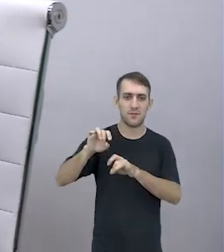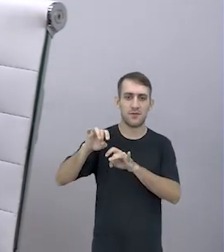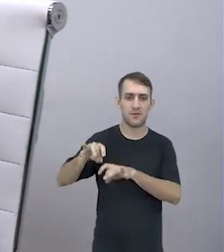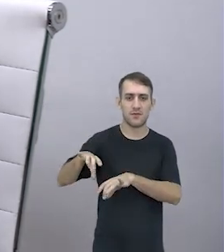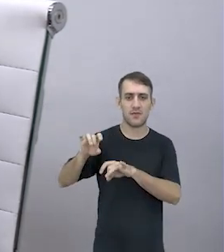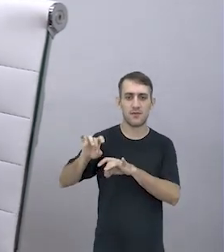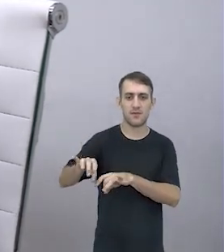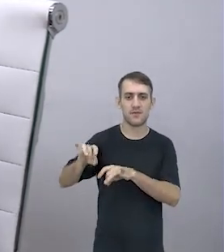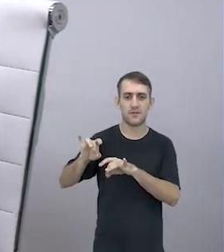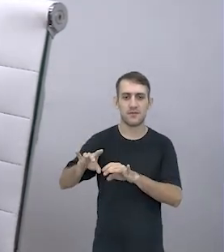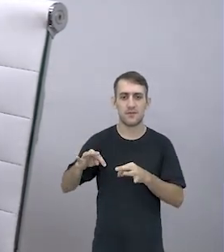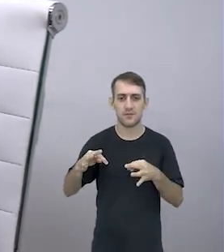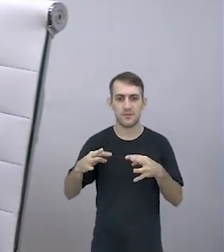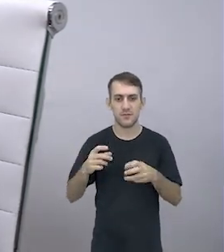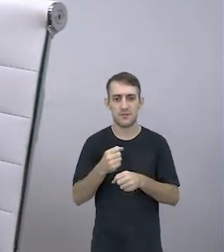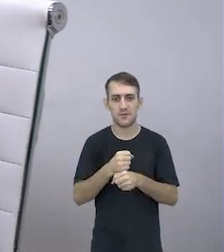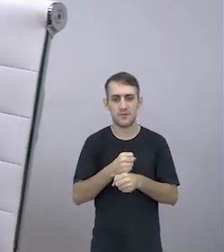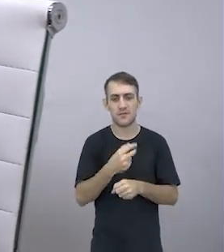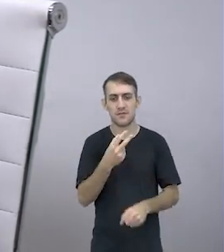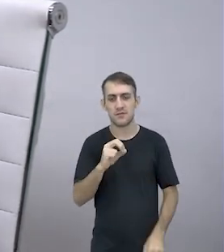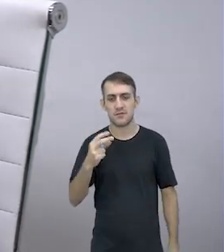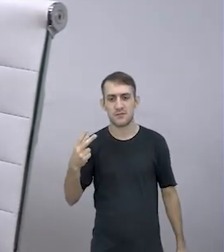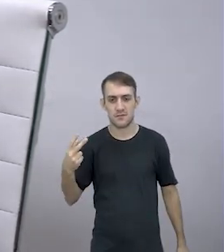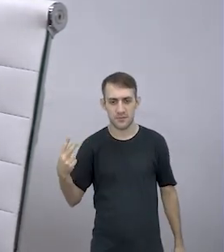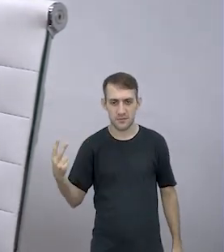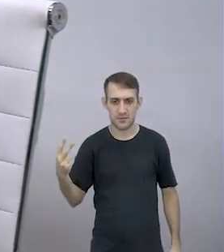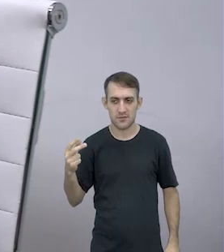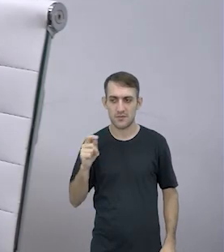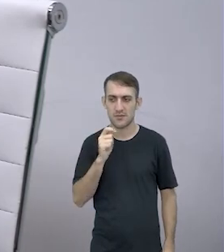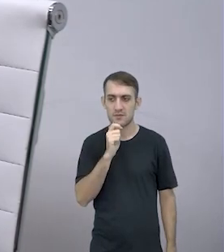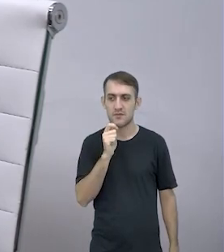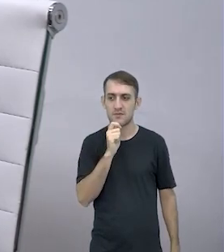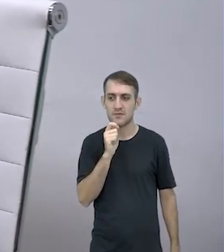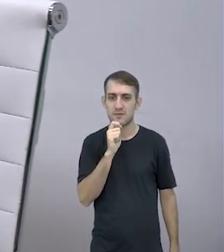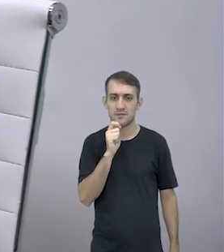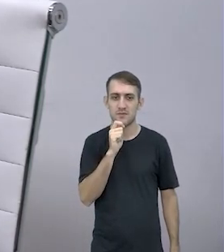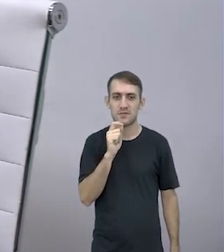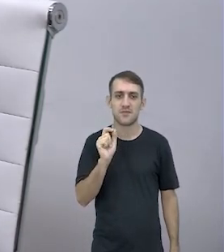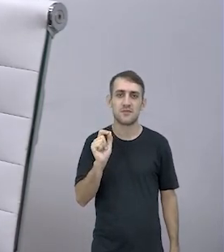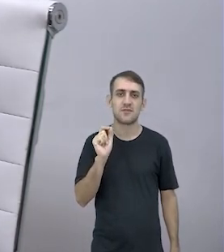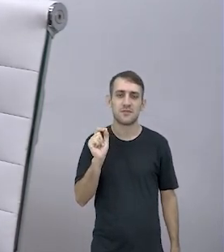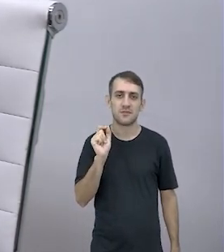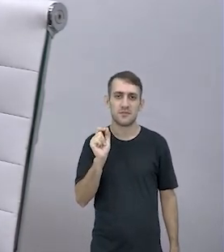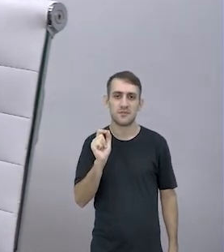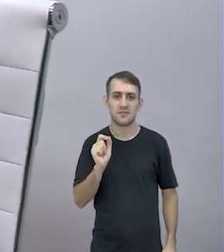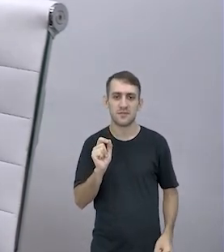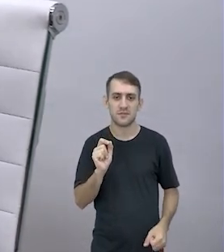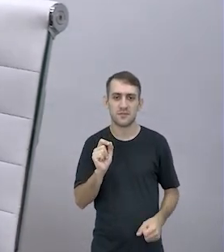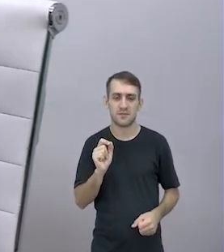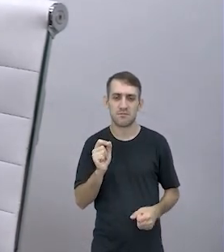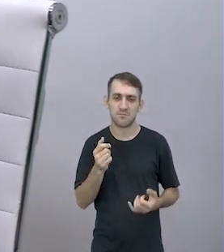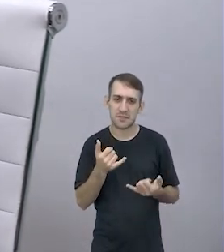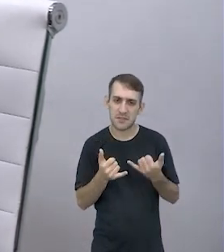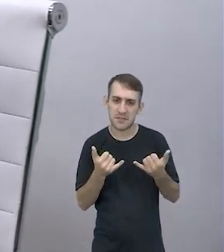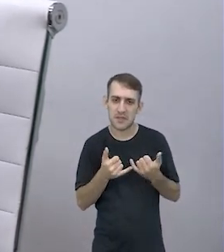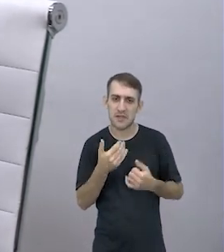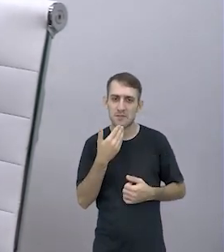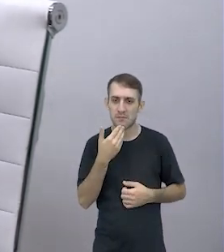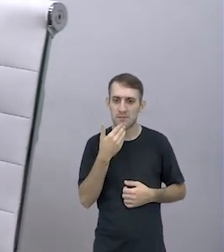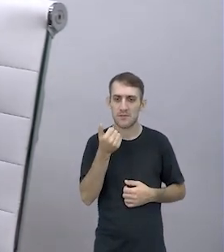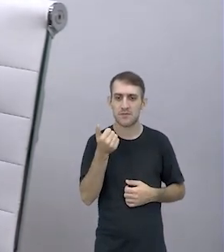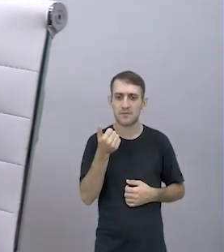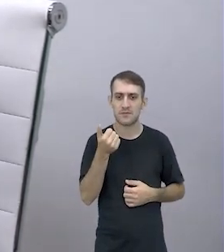pesquisa aconteceu em 2022 e vem ainda sendo aprimorada, vamos usar o